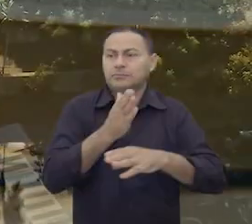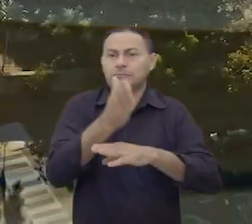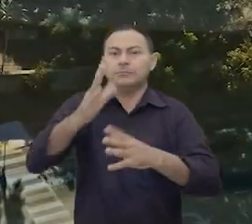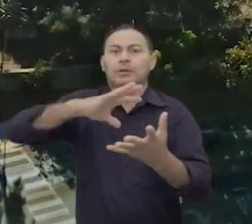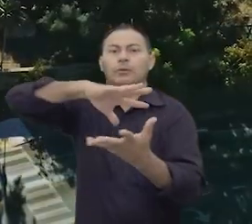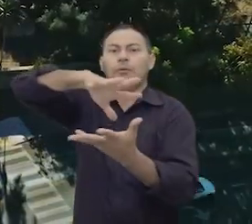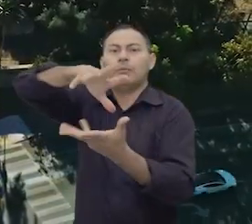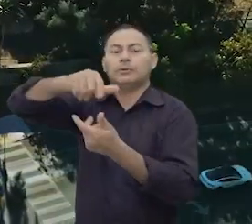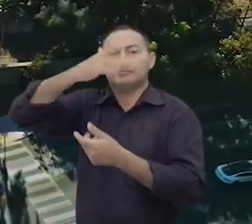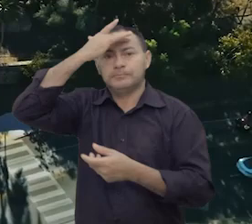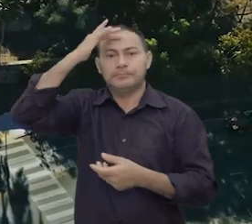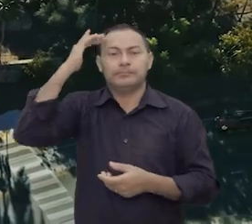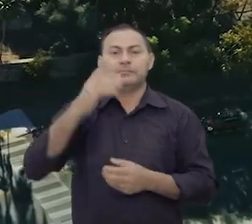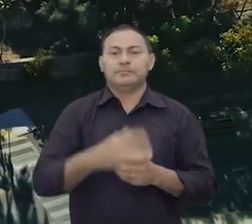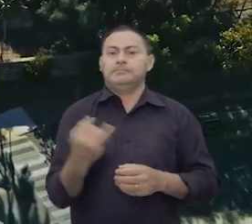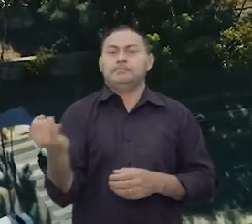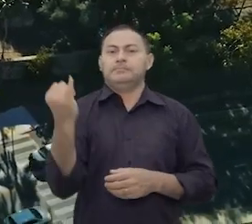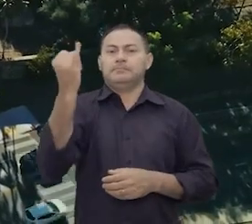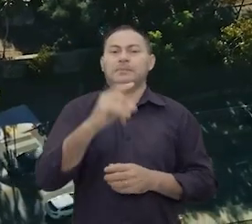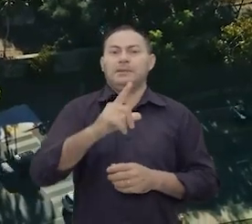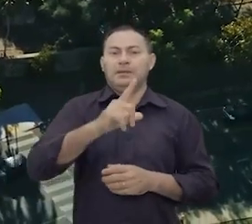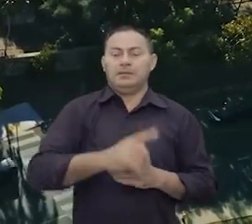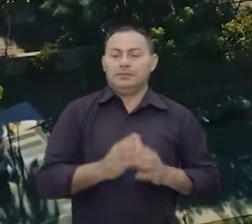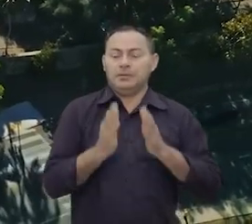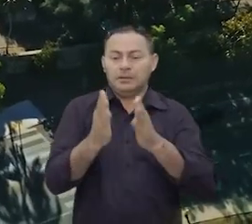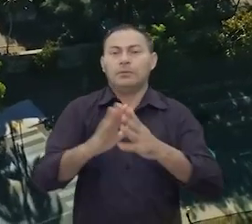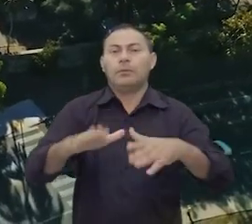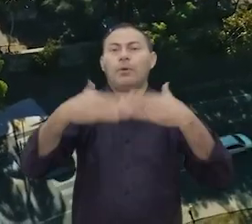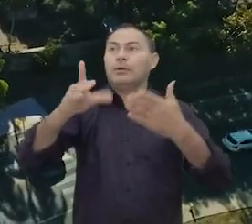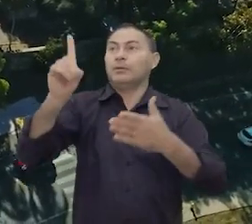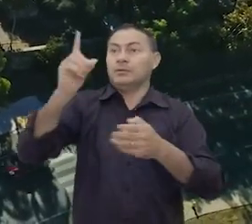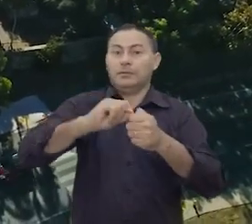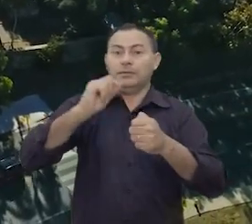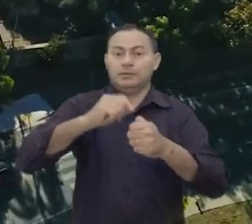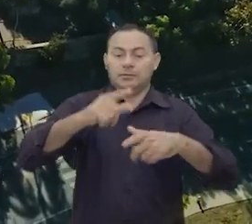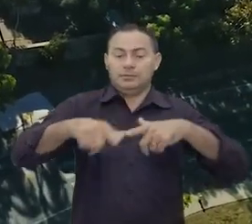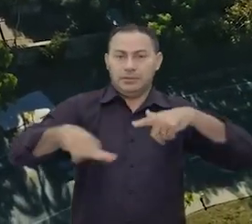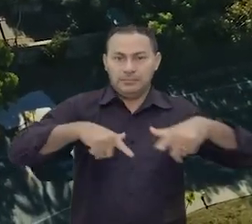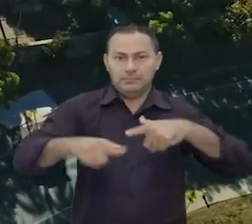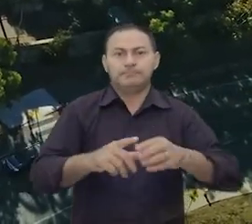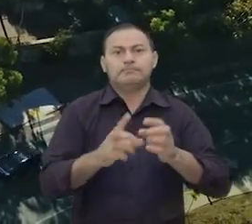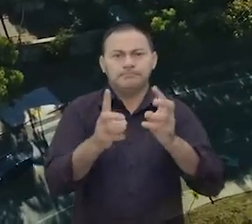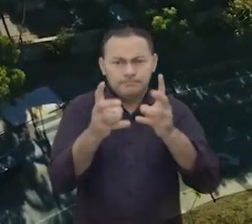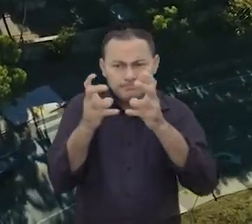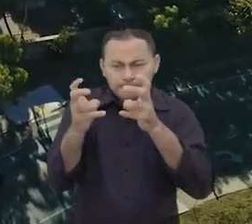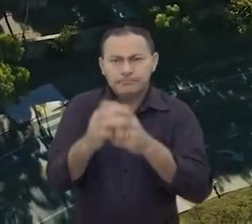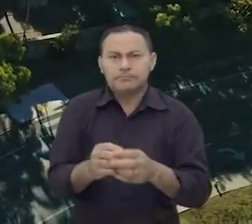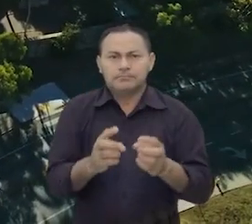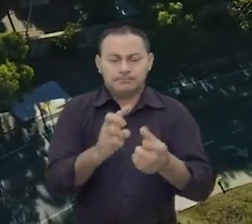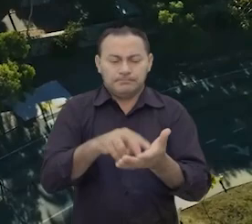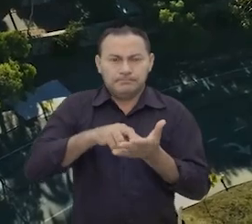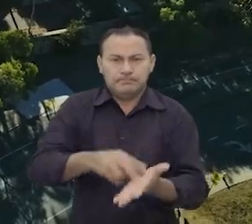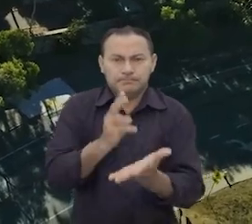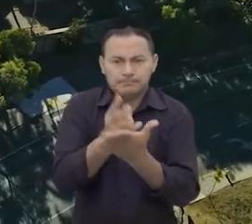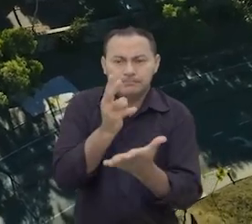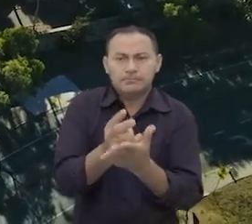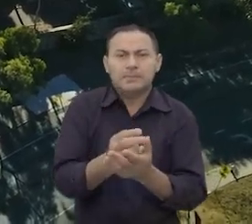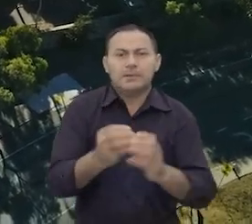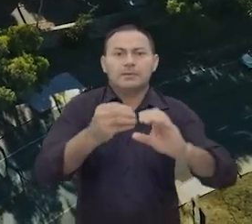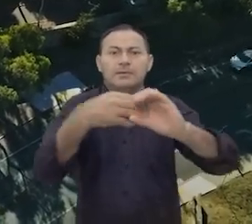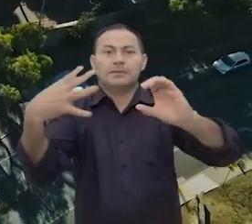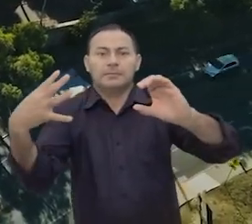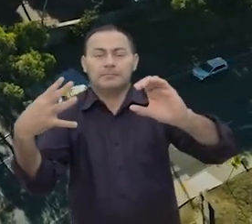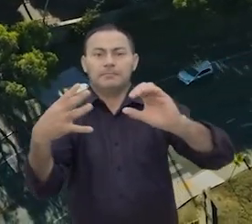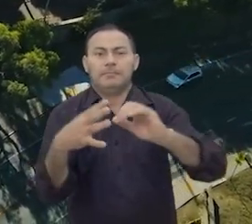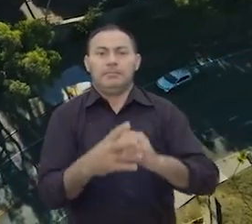missionários espalhados pelo mundo, essas pessoas que são importantes veículos através dos quais Deus faz sua obra, constataria que a perseverança é